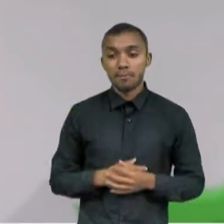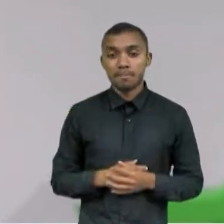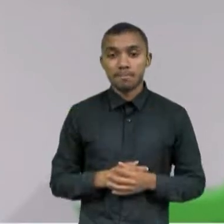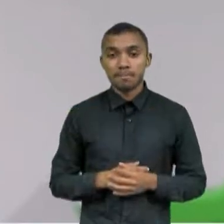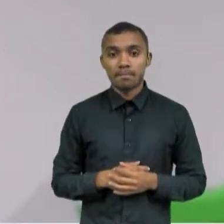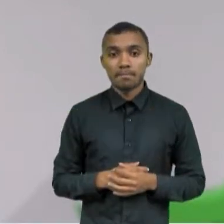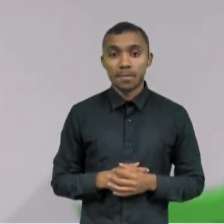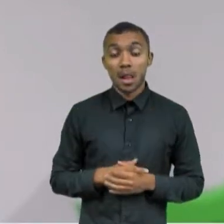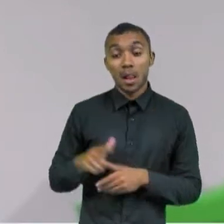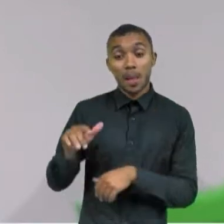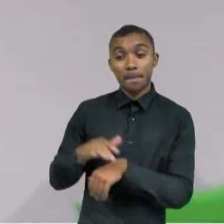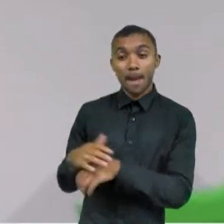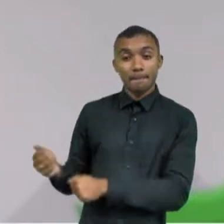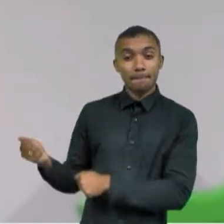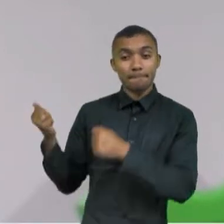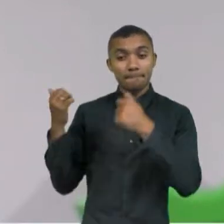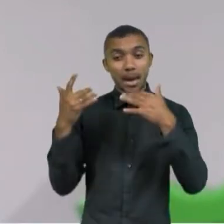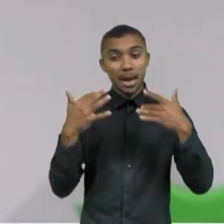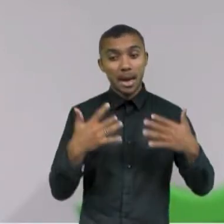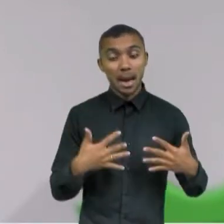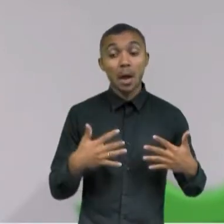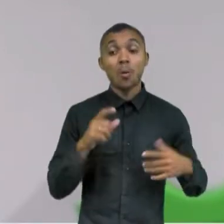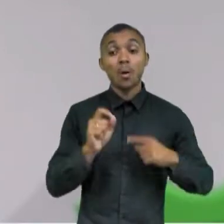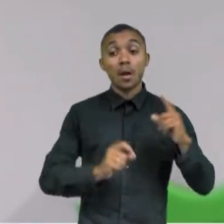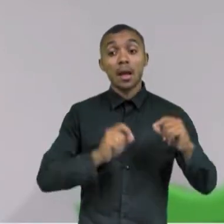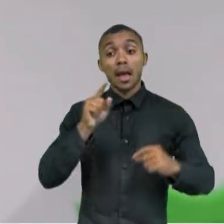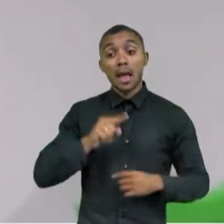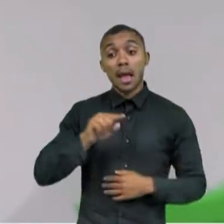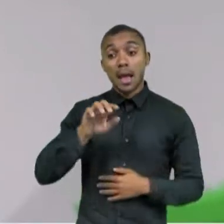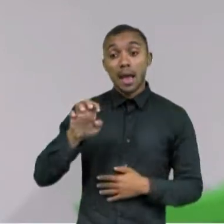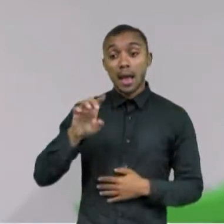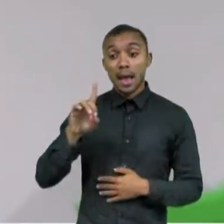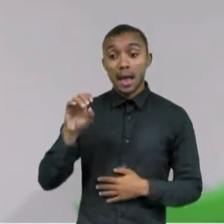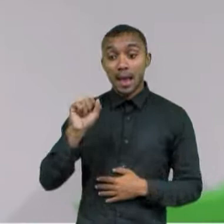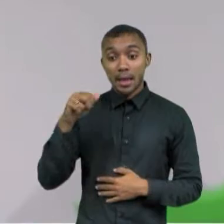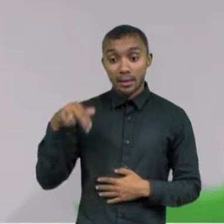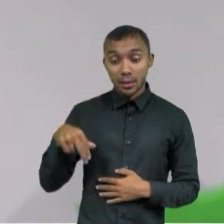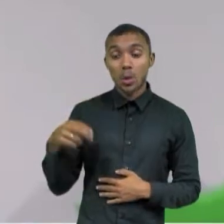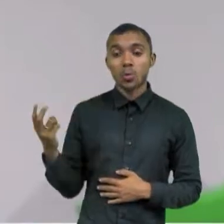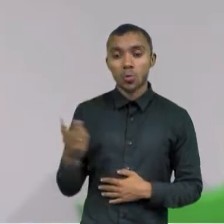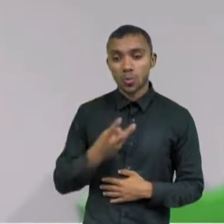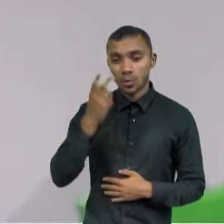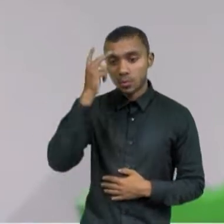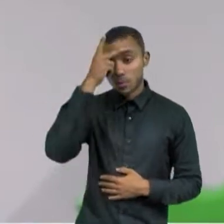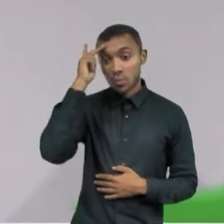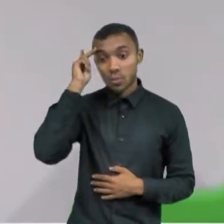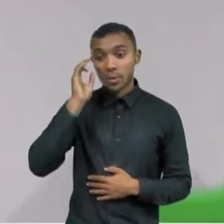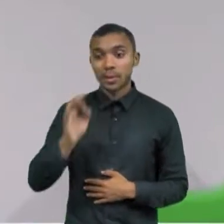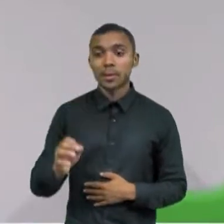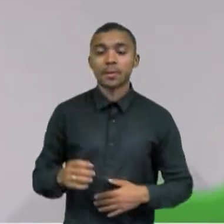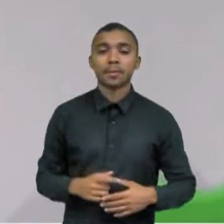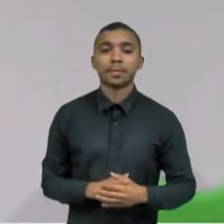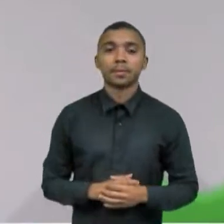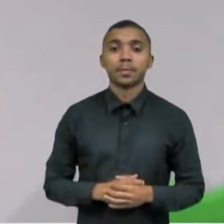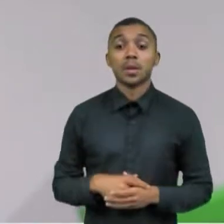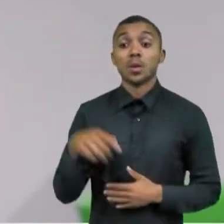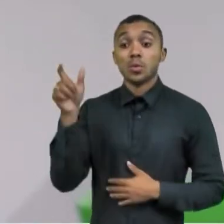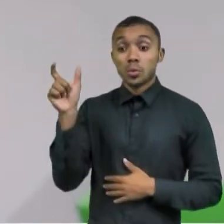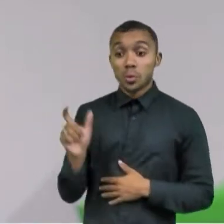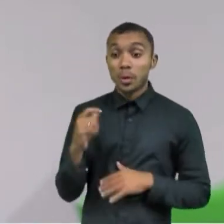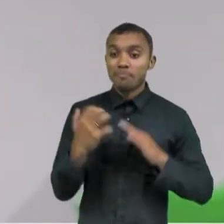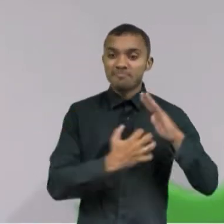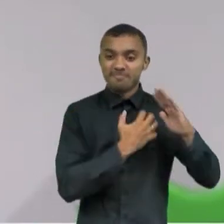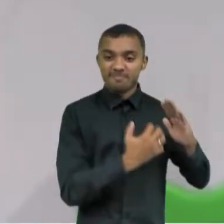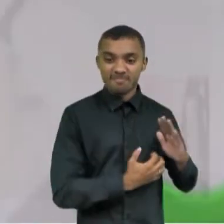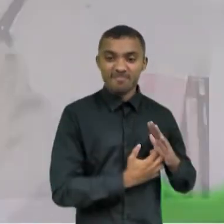busca retratar um pouco esse Edson, esse duplo, né? Essas duas personas que conviviam no mesmo indivíduo, o empresário de